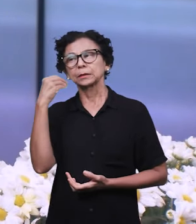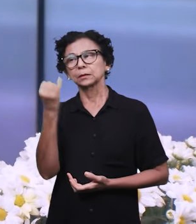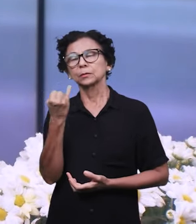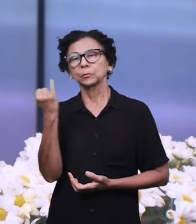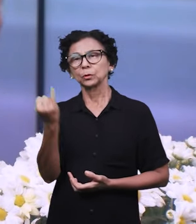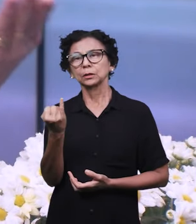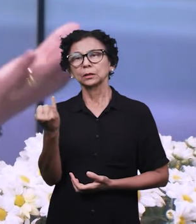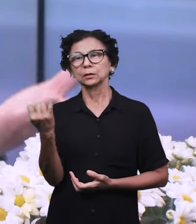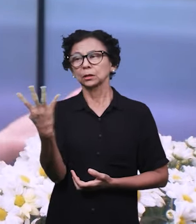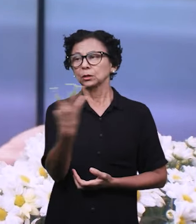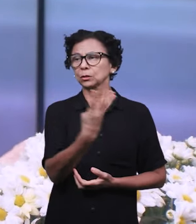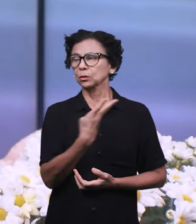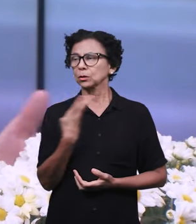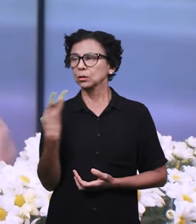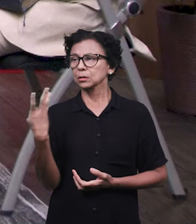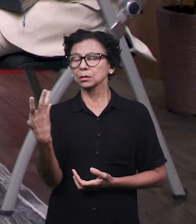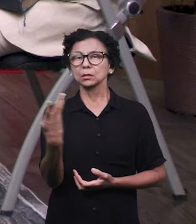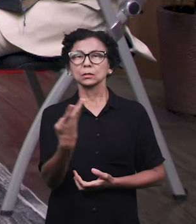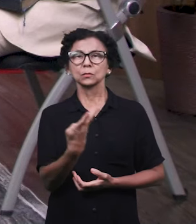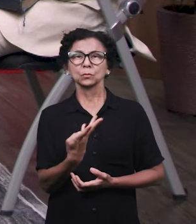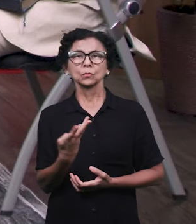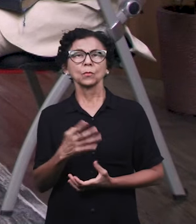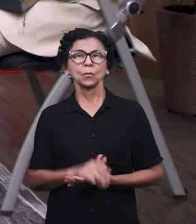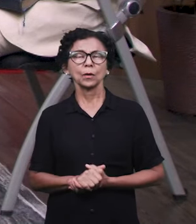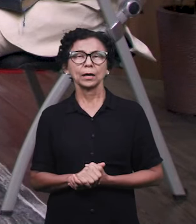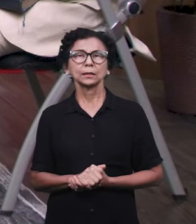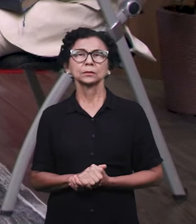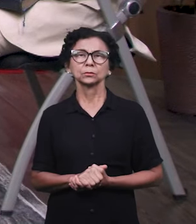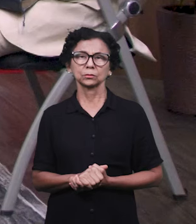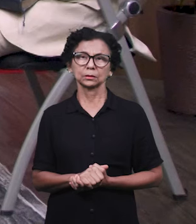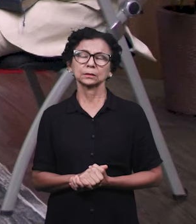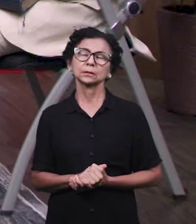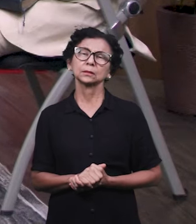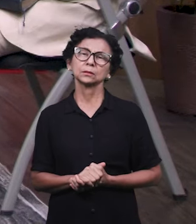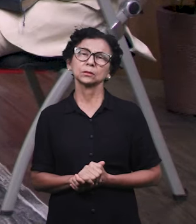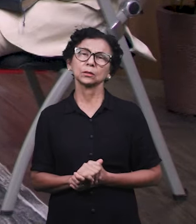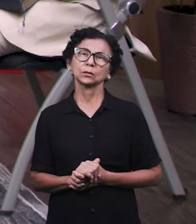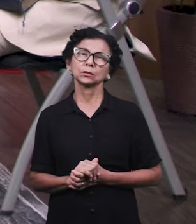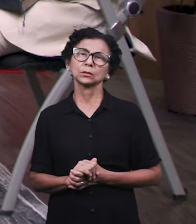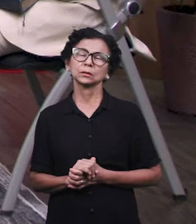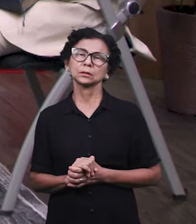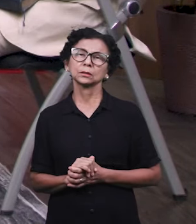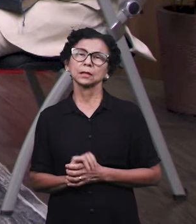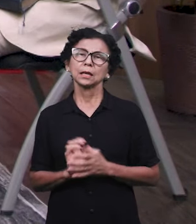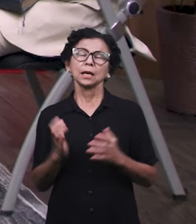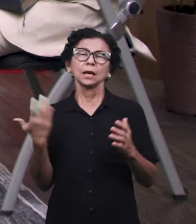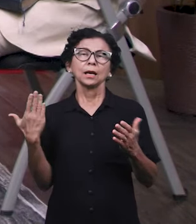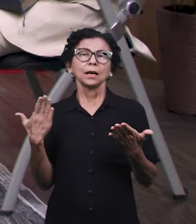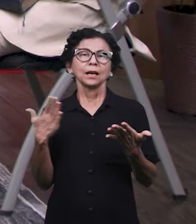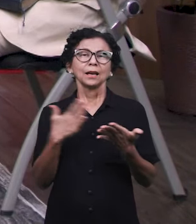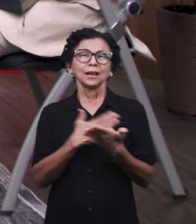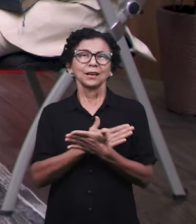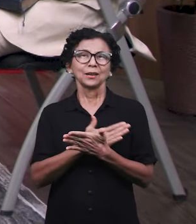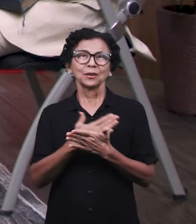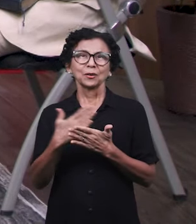juventude. O Willer quis dar uma de novinho, mas ali no fim da adolescência, Só falei né? Nós adolescência, né? viemos nos Não falei